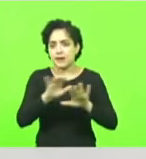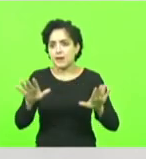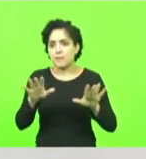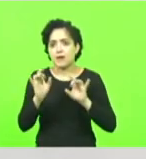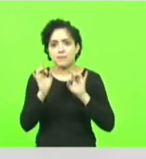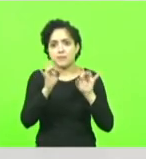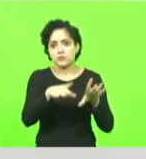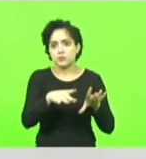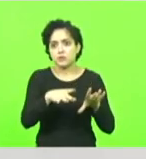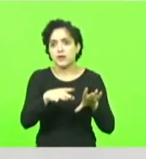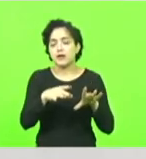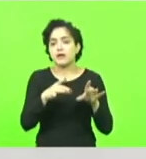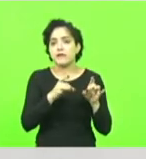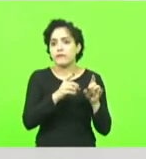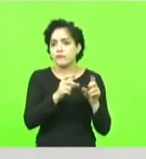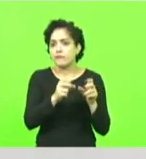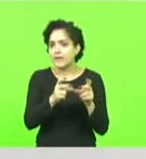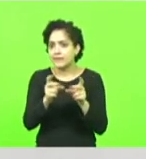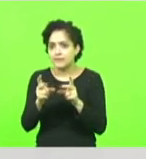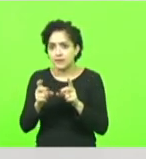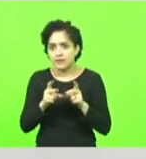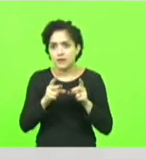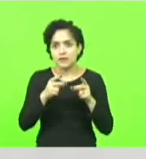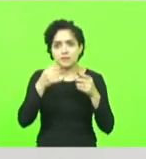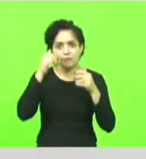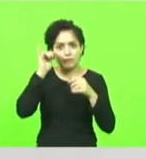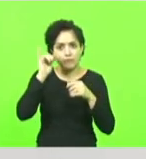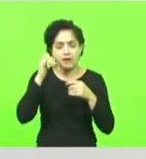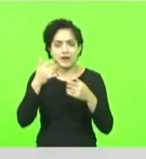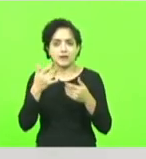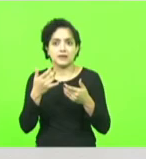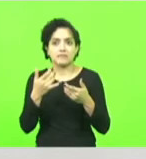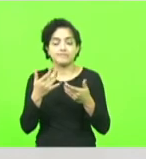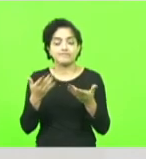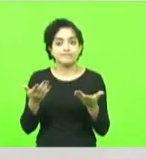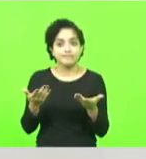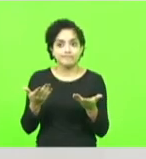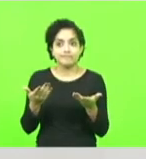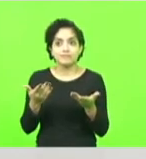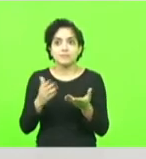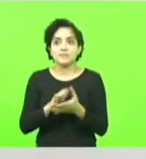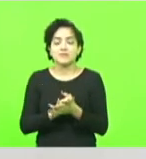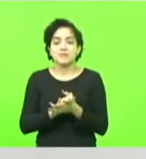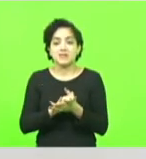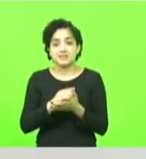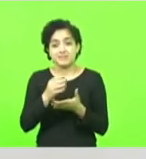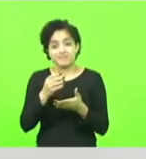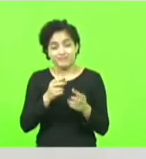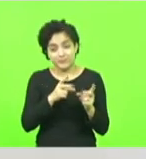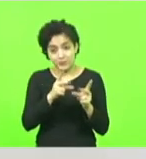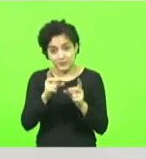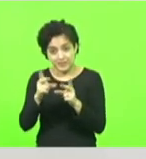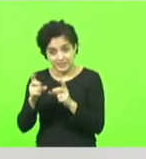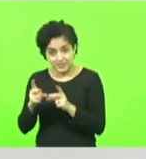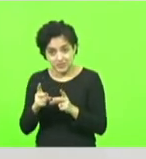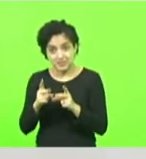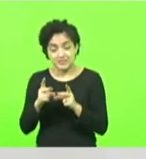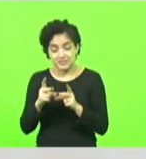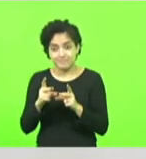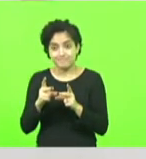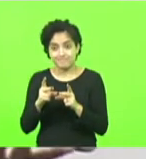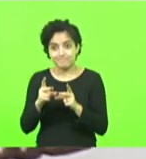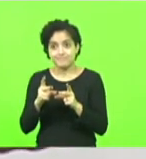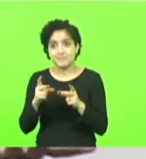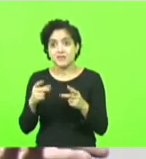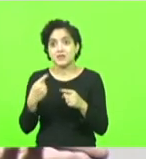vacas. Para nossa tristeza, na estiagem, muita vaca boa de leite foi vendida para frigorífico, porque